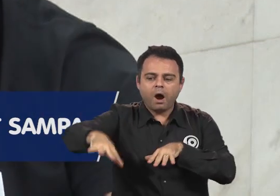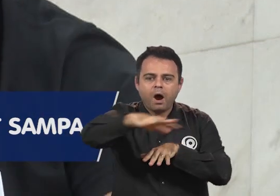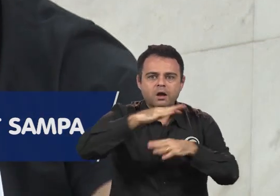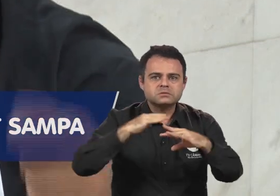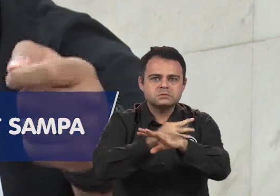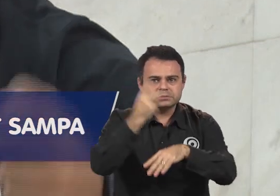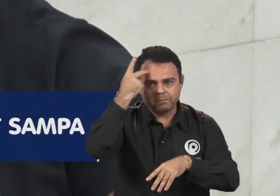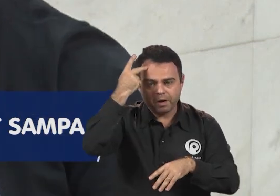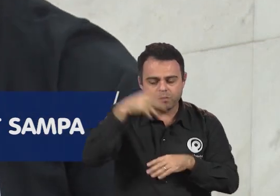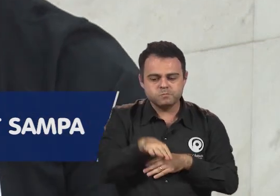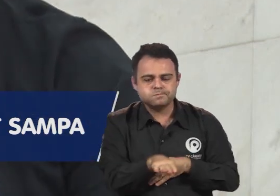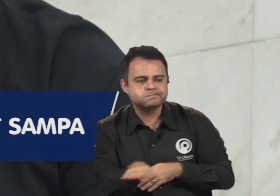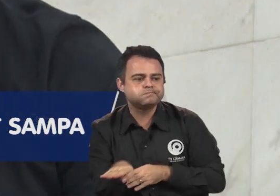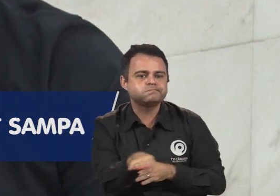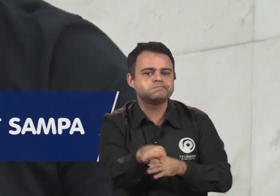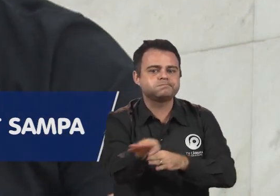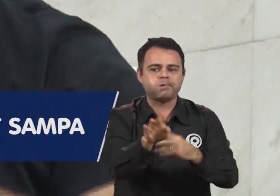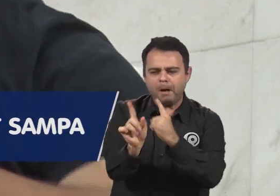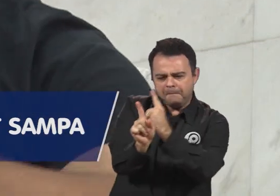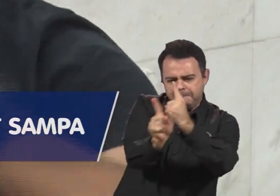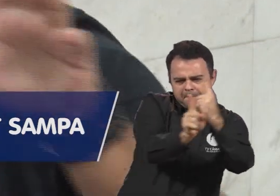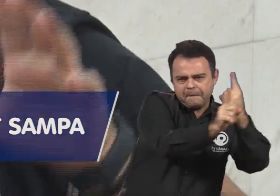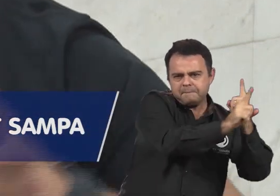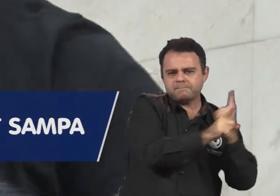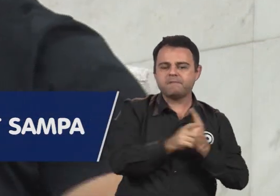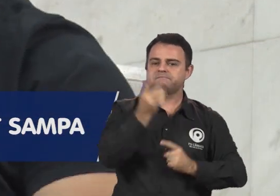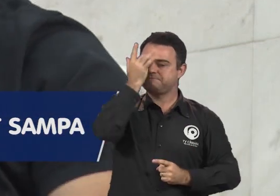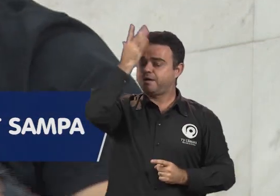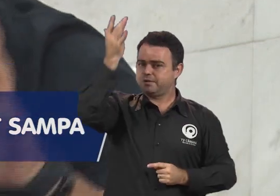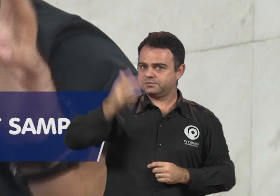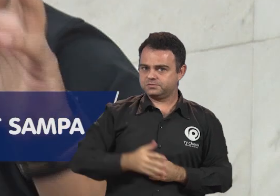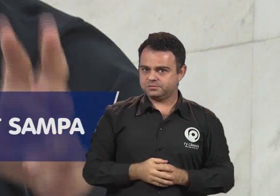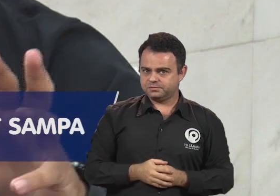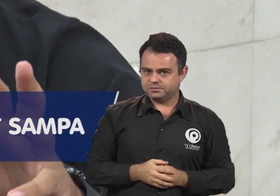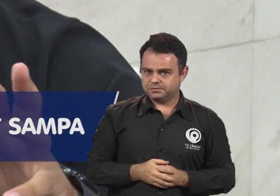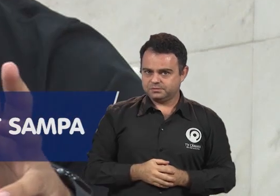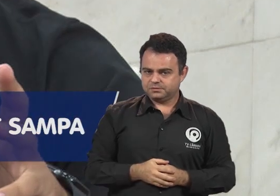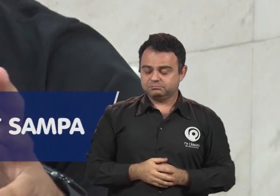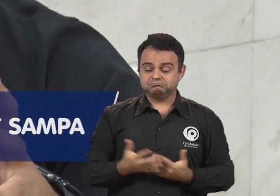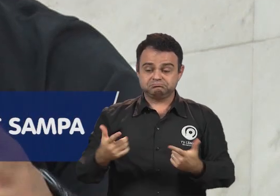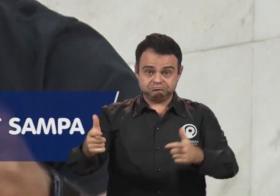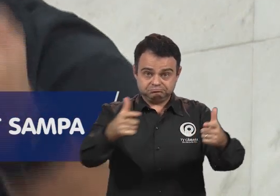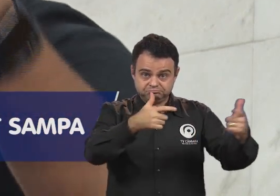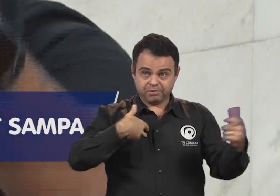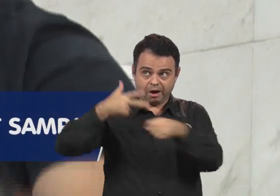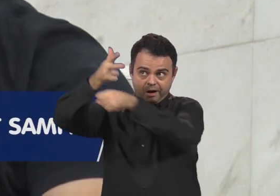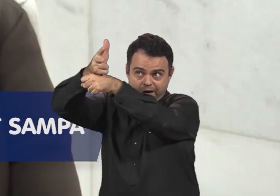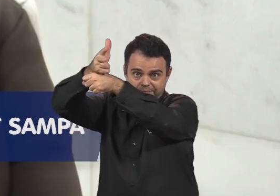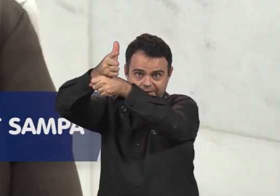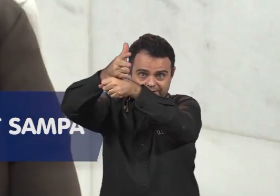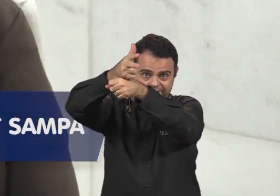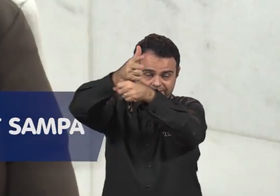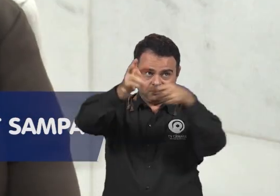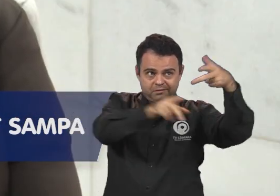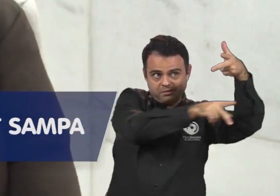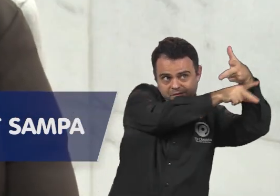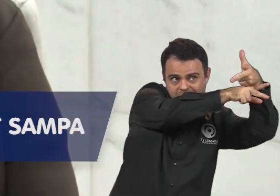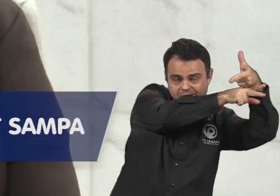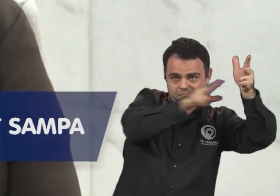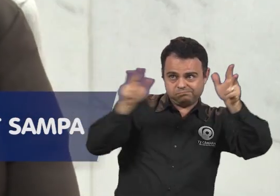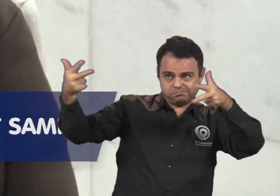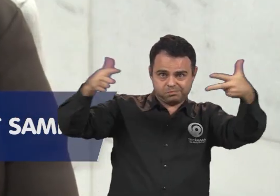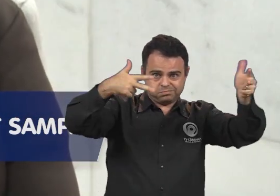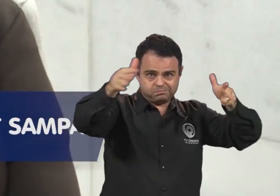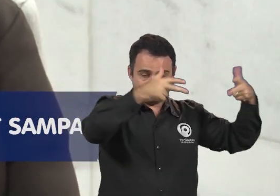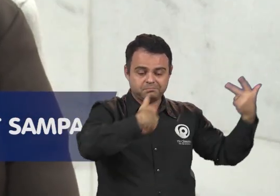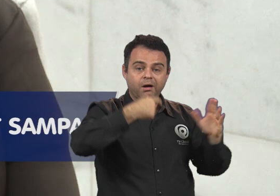uma pessoa, um criminoso nas ruas e passa por um dos pontos daquelas câmeras, ela vai ser identificada e a inteligência